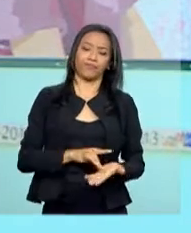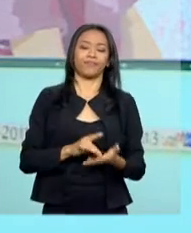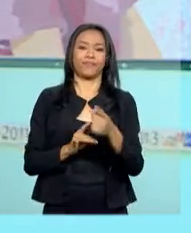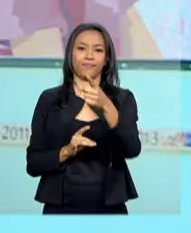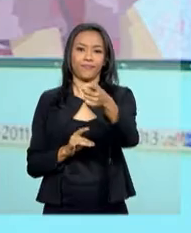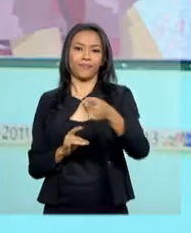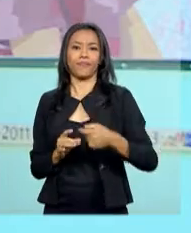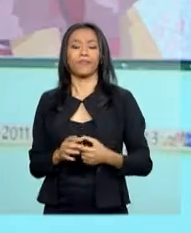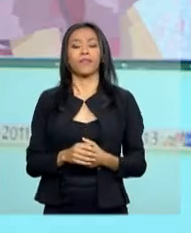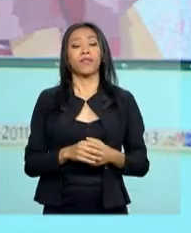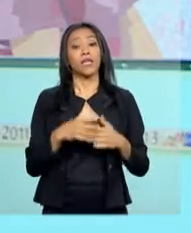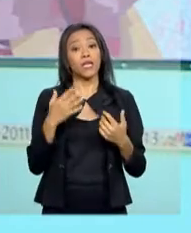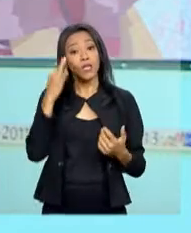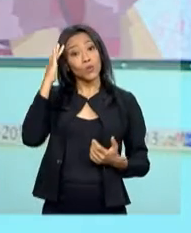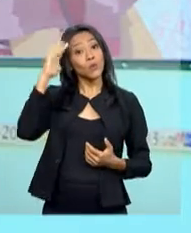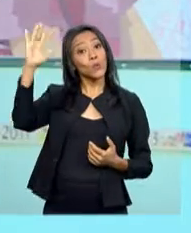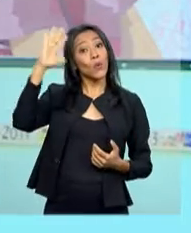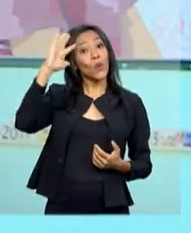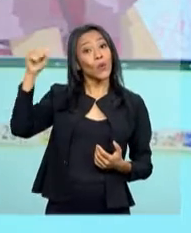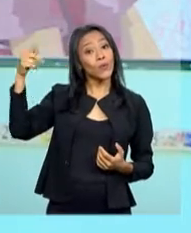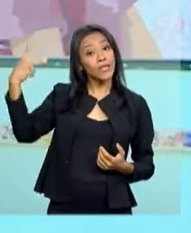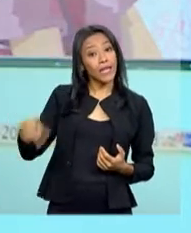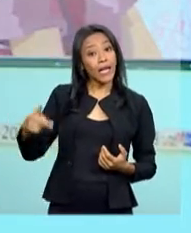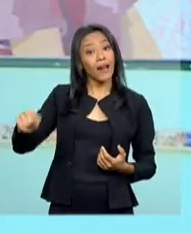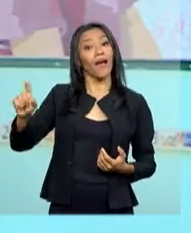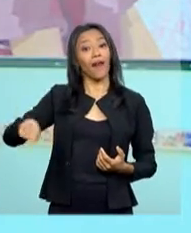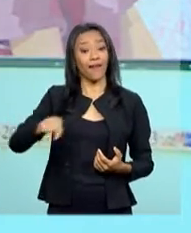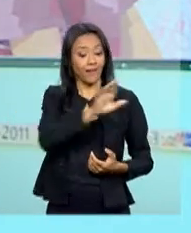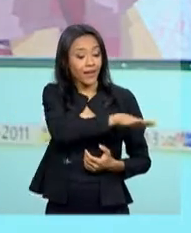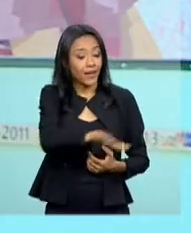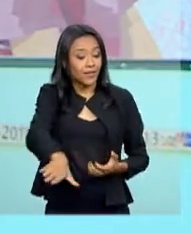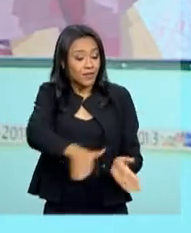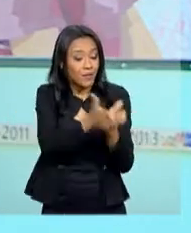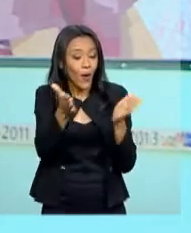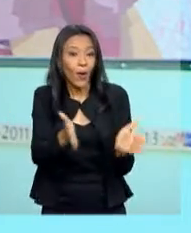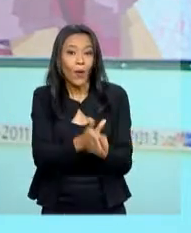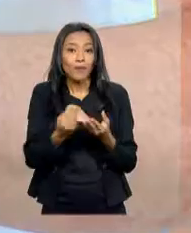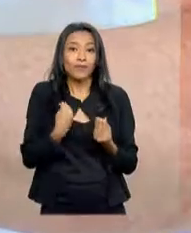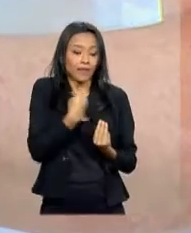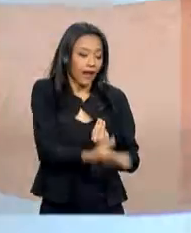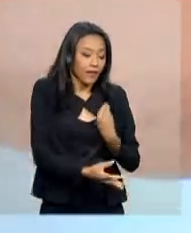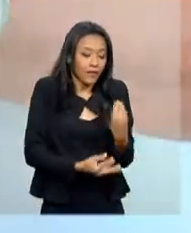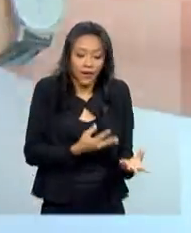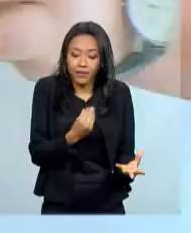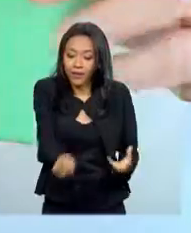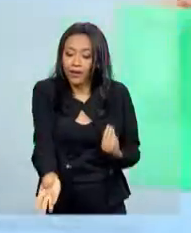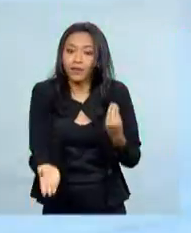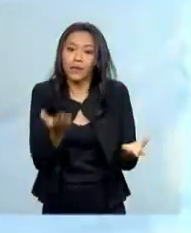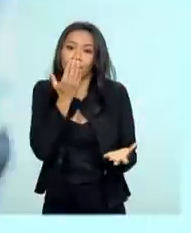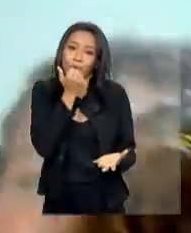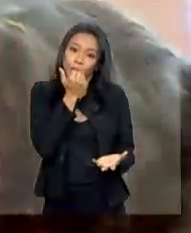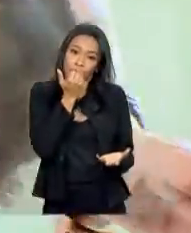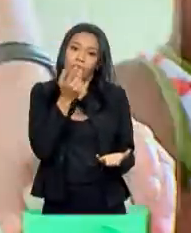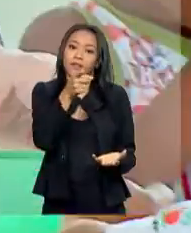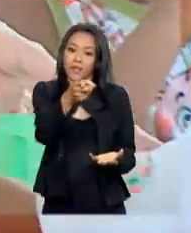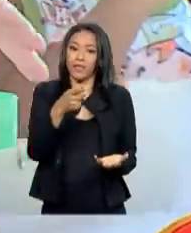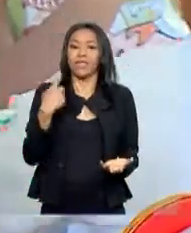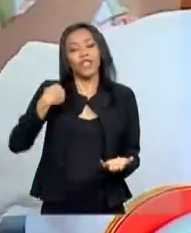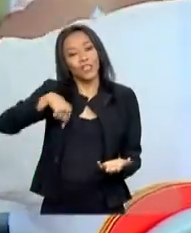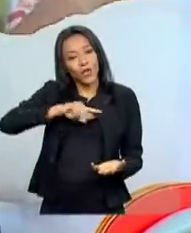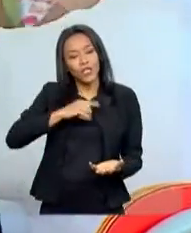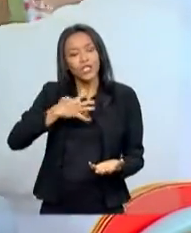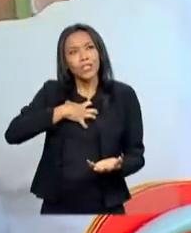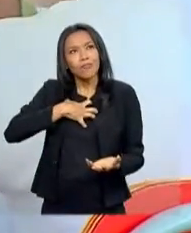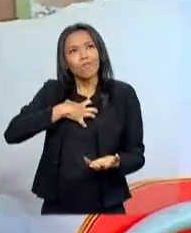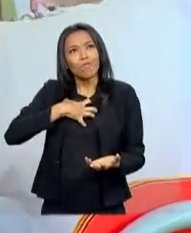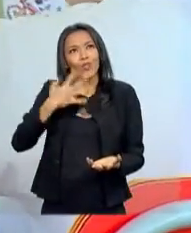E o sonho dela era alimentar crianças carentes, crianças pobres. Nós decidimos há 4 anos trocar essa nossa